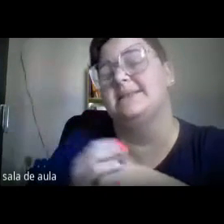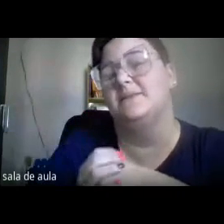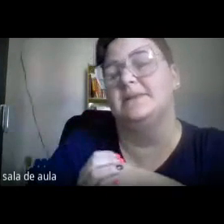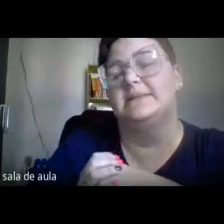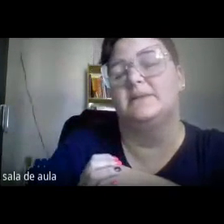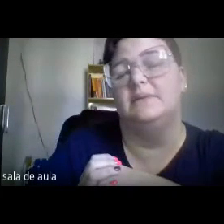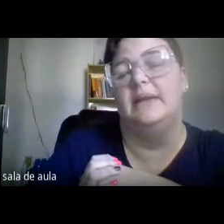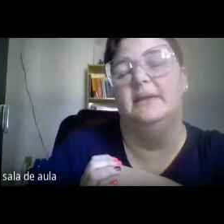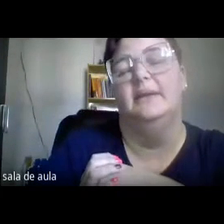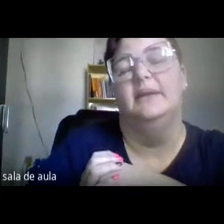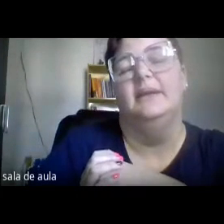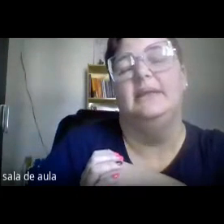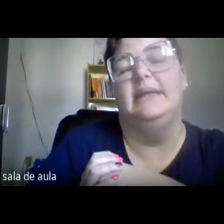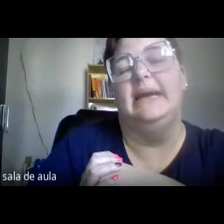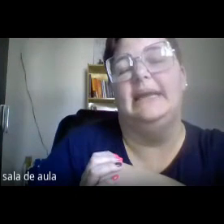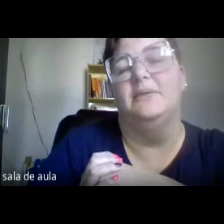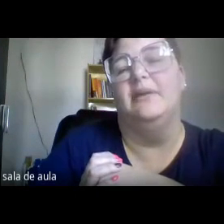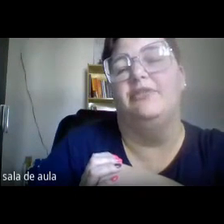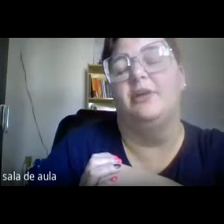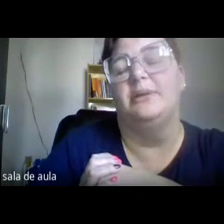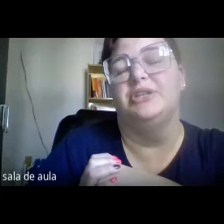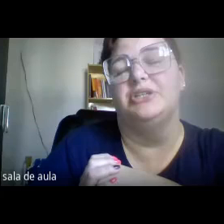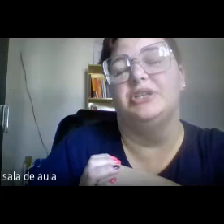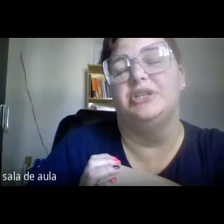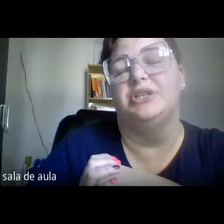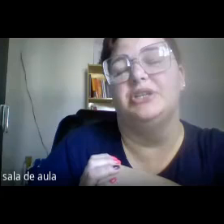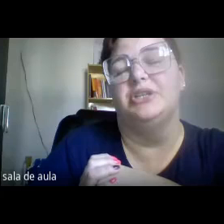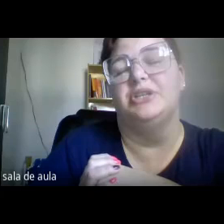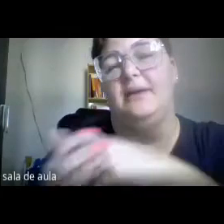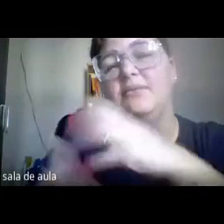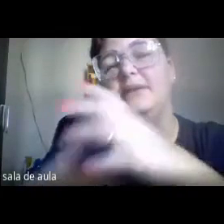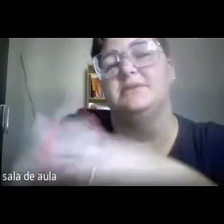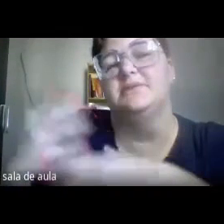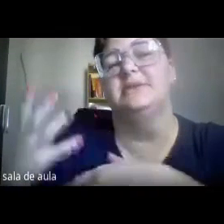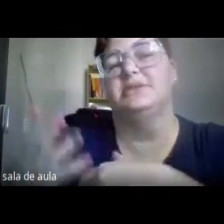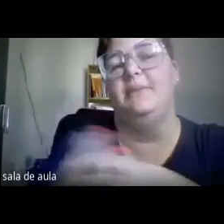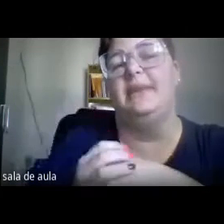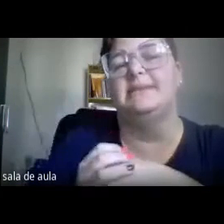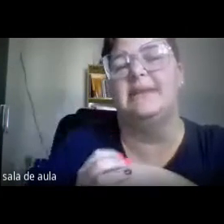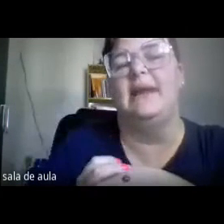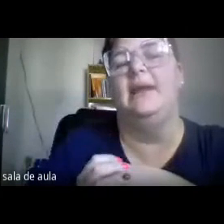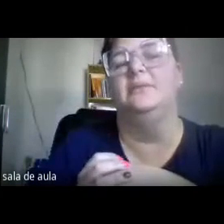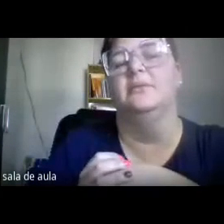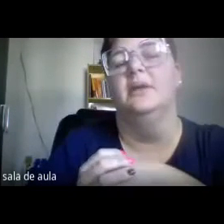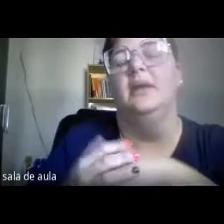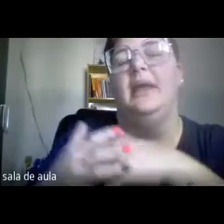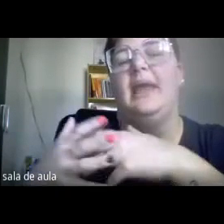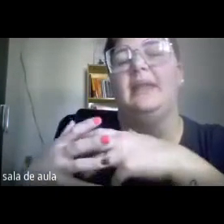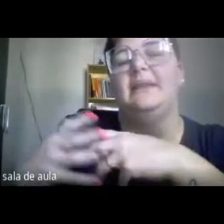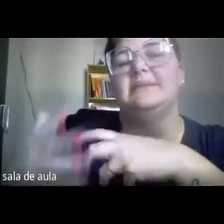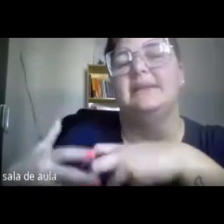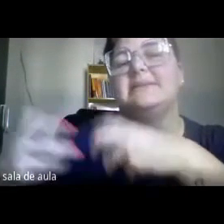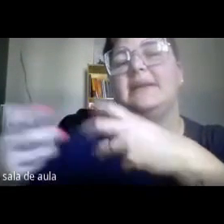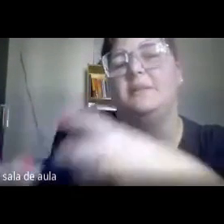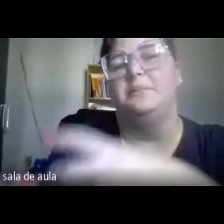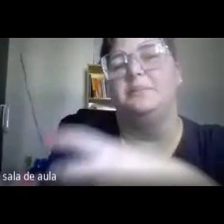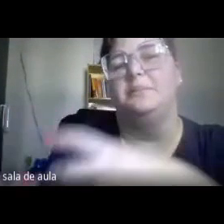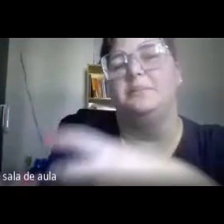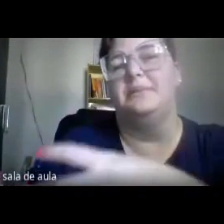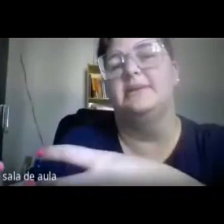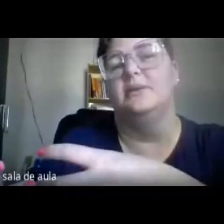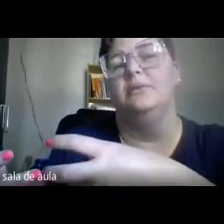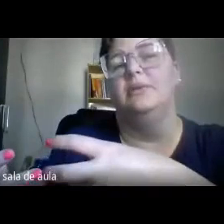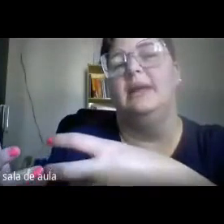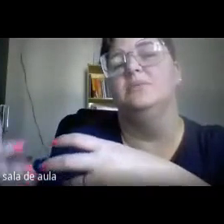amenizar essa situação, né? E aí, uma forma de a gente fazer com que isso seja amenizado é trazer essa